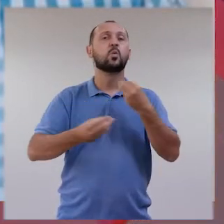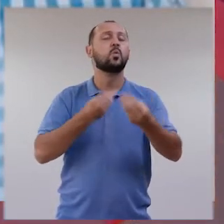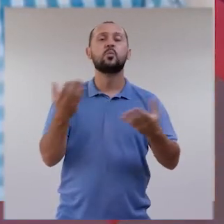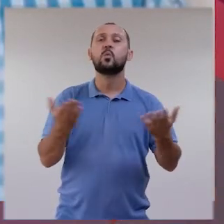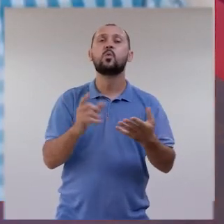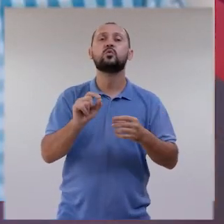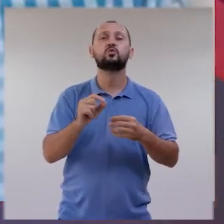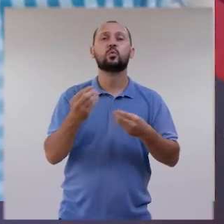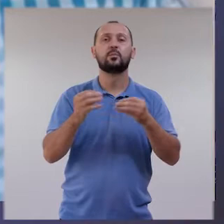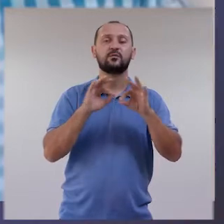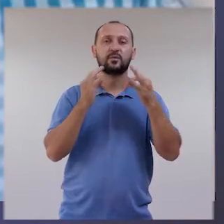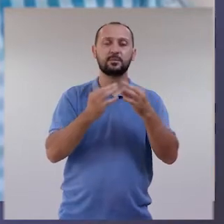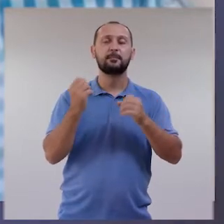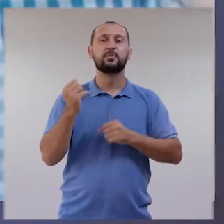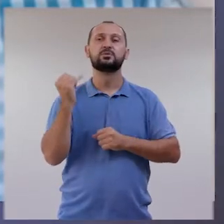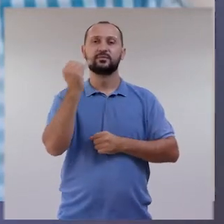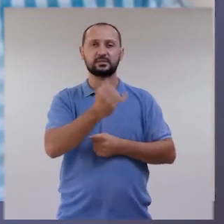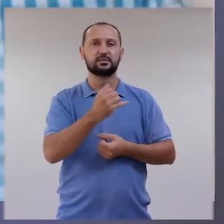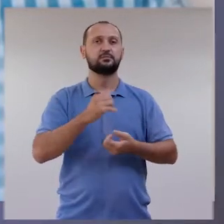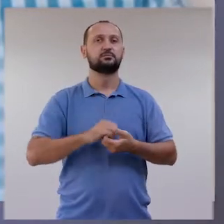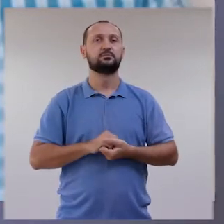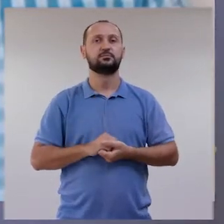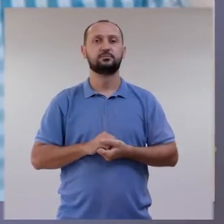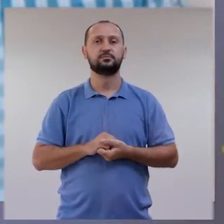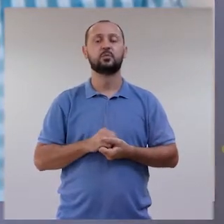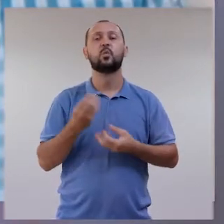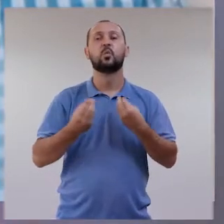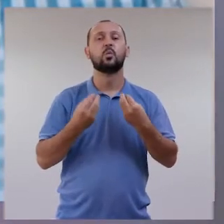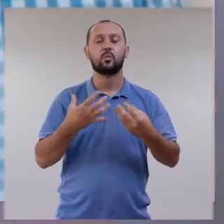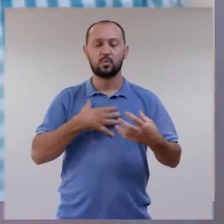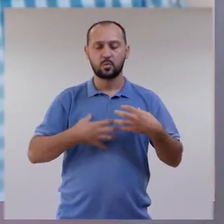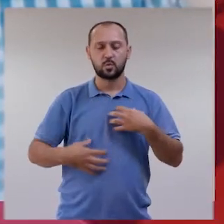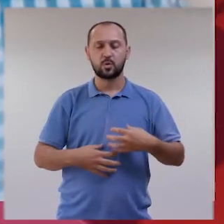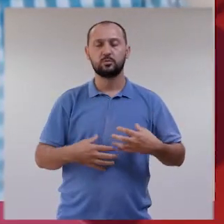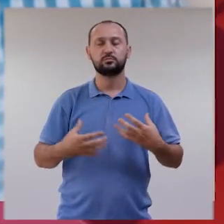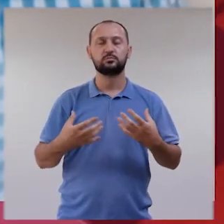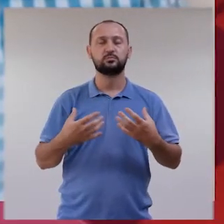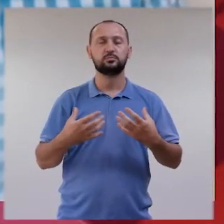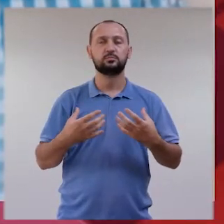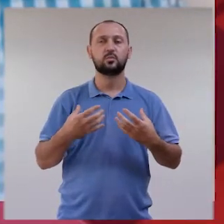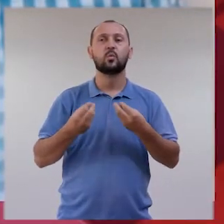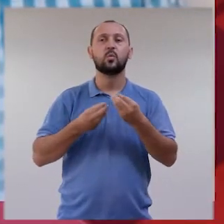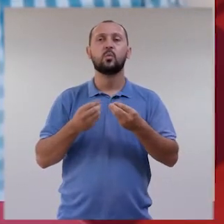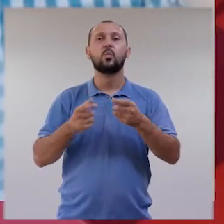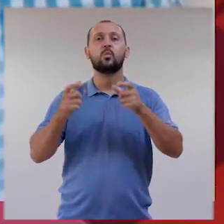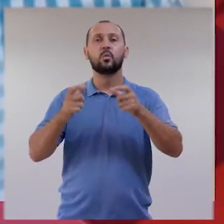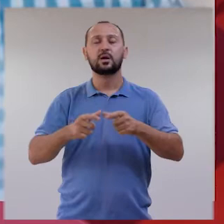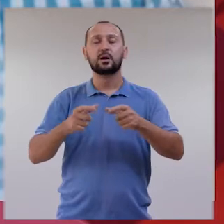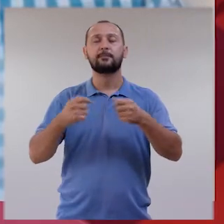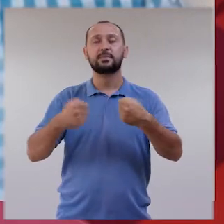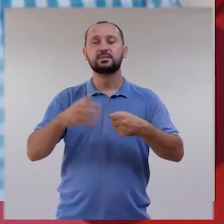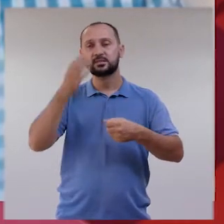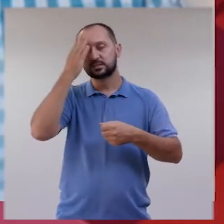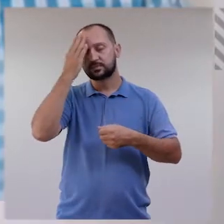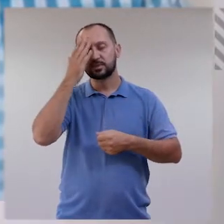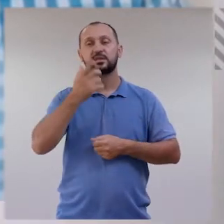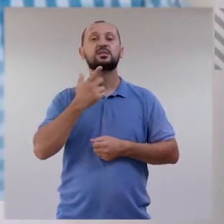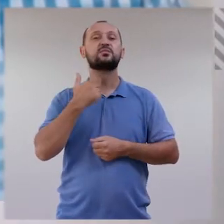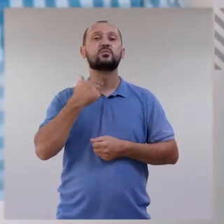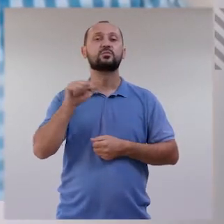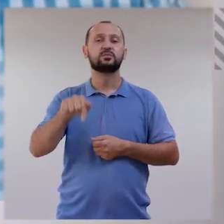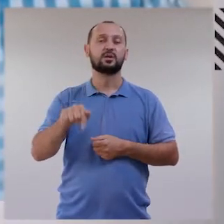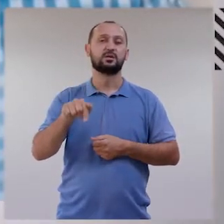é que isso é feito? Como é que a família pode ser comunicada? Como é que os órgãos competentes eles podem estar cientes